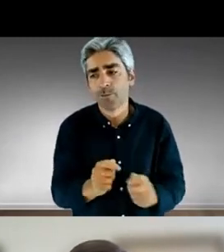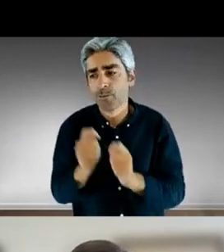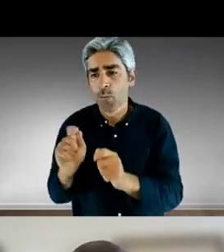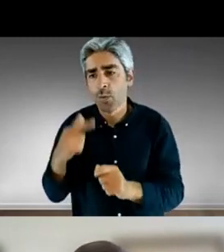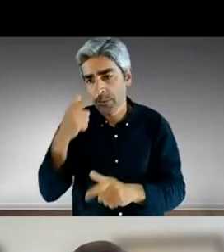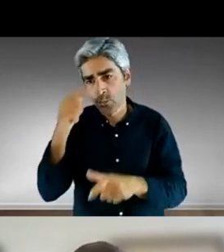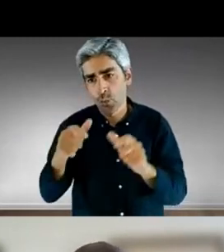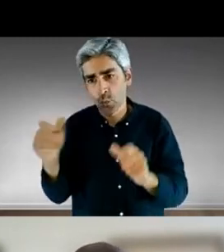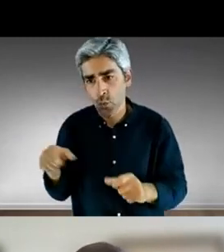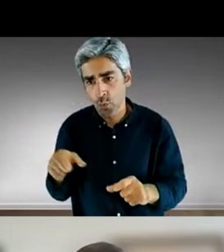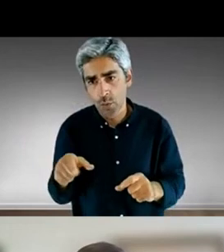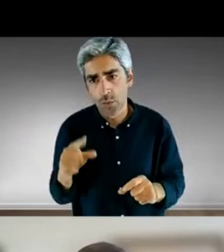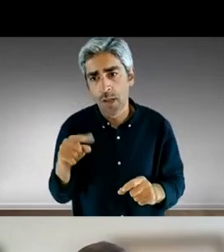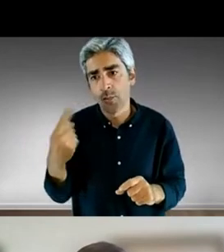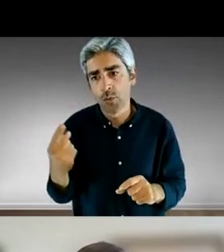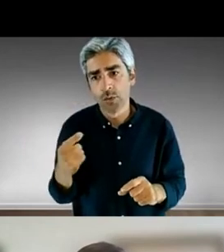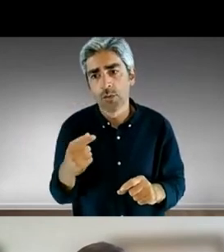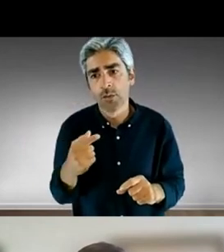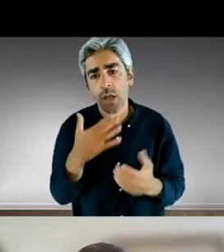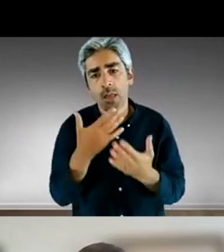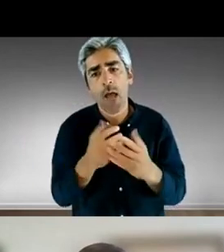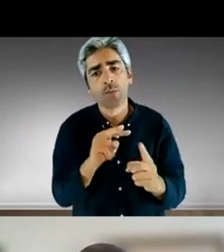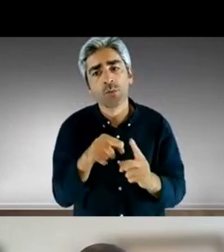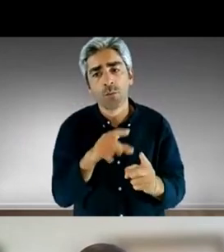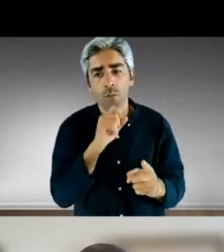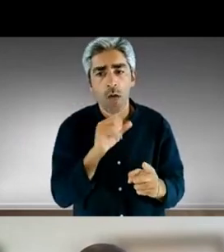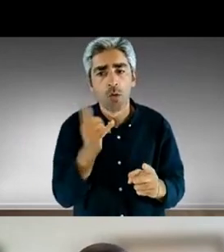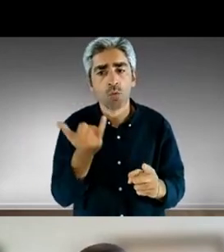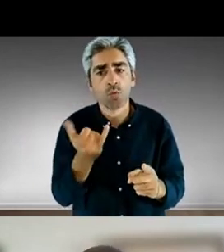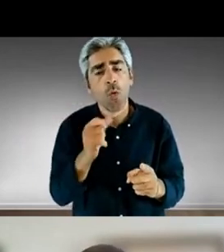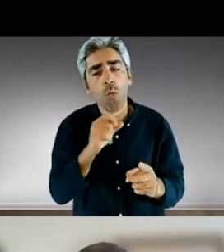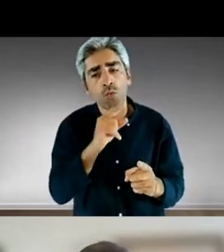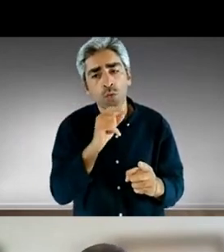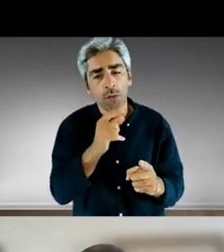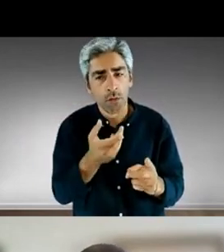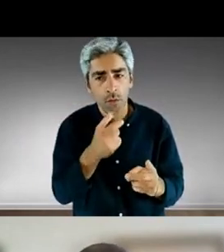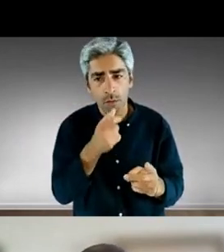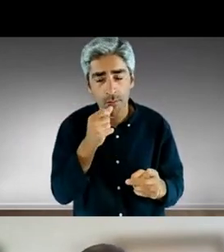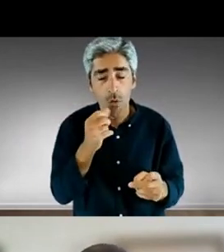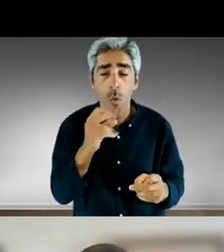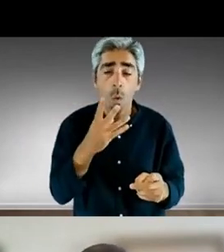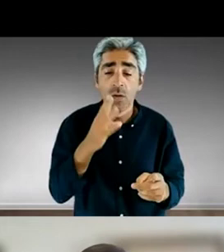pessoas, e depois dar-lhe a perspectiva que poderá ter uma segunda oportunidade. Bom, se chegarmos a